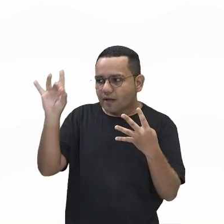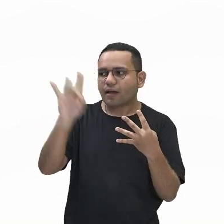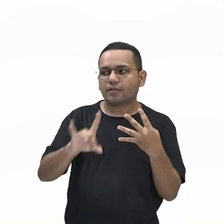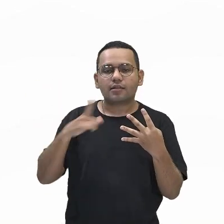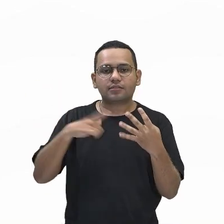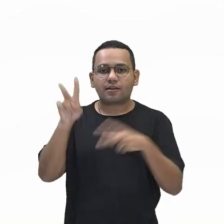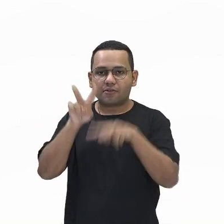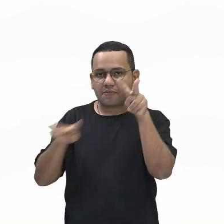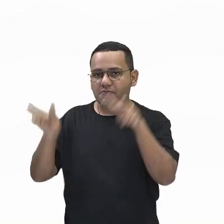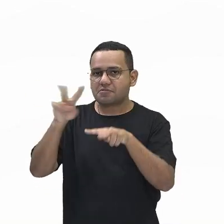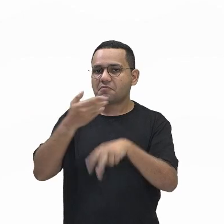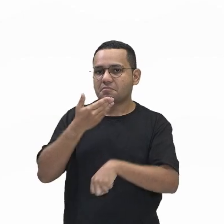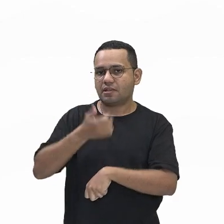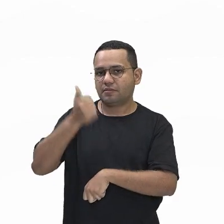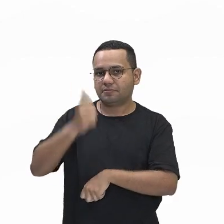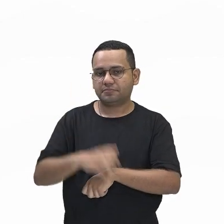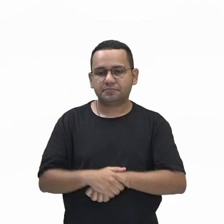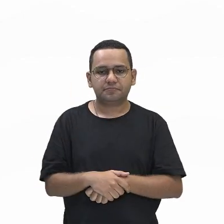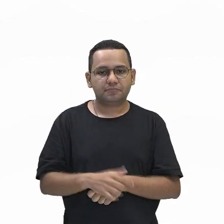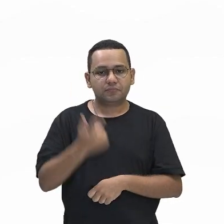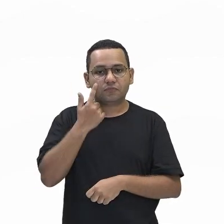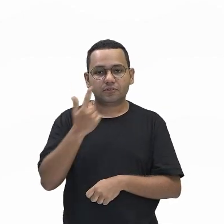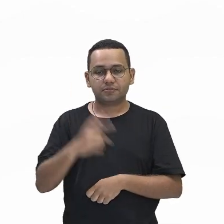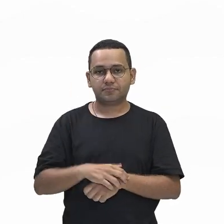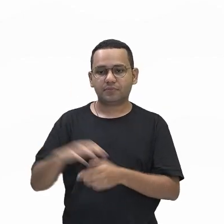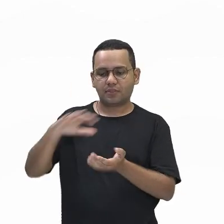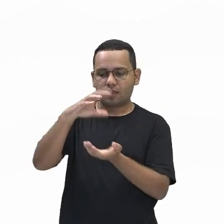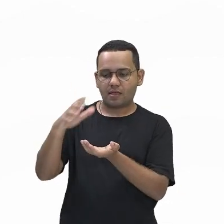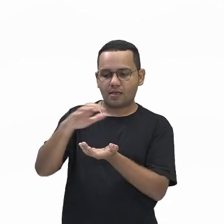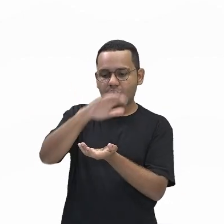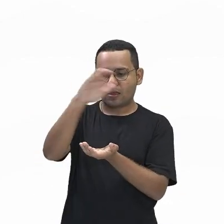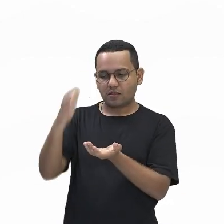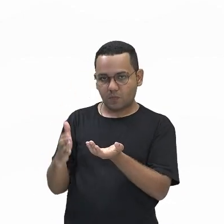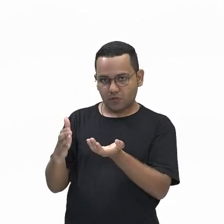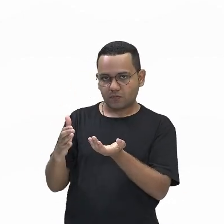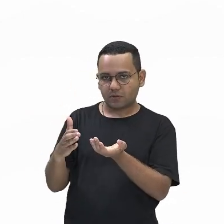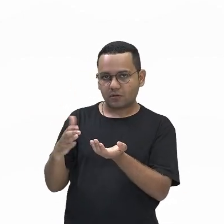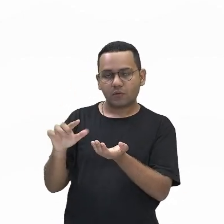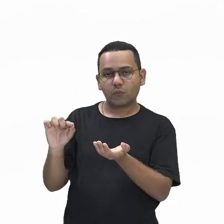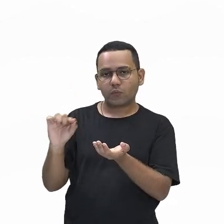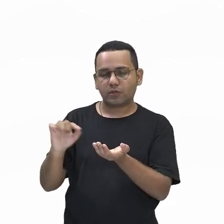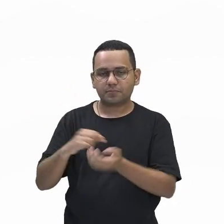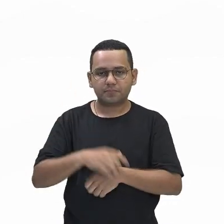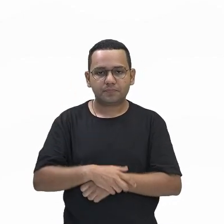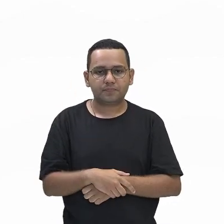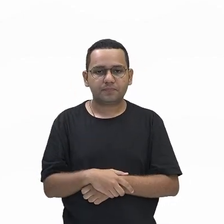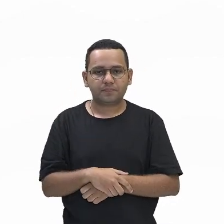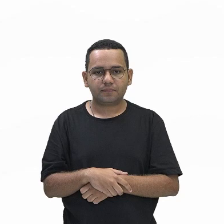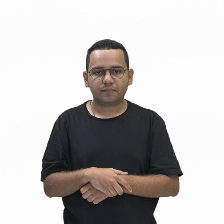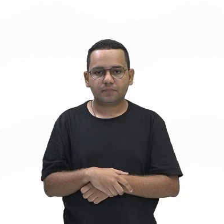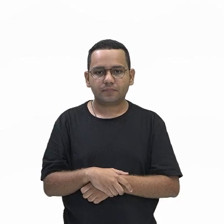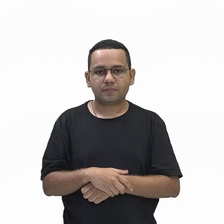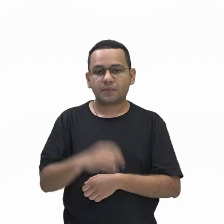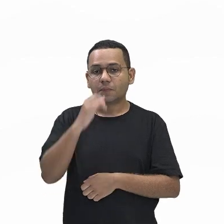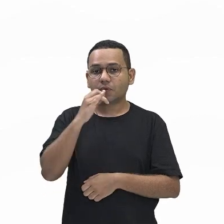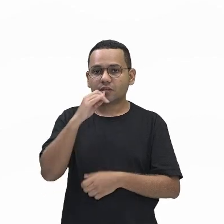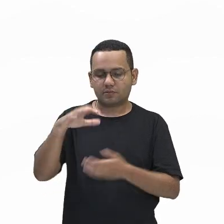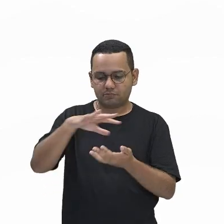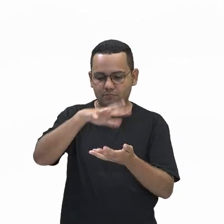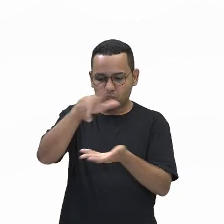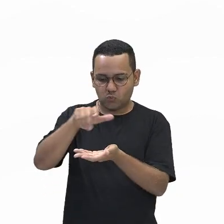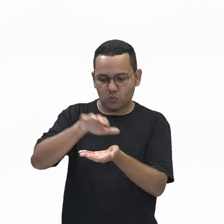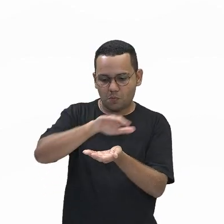nós temos aí, olha, a atmosfera, tudo que está acima da superfície